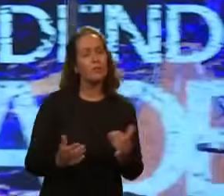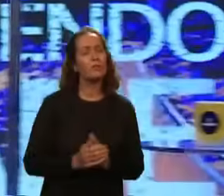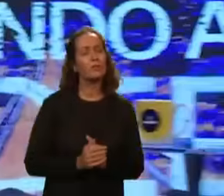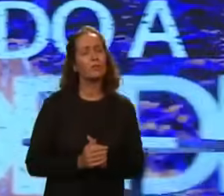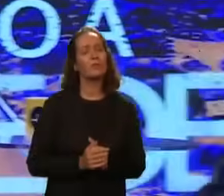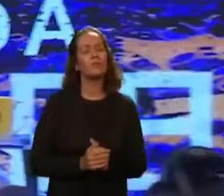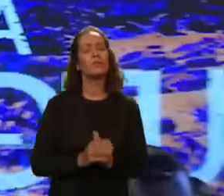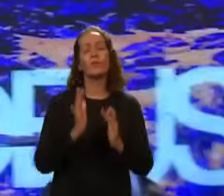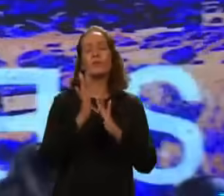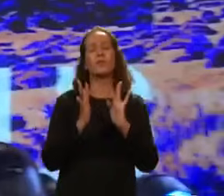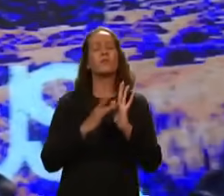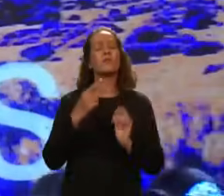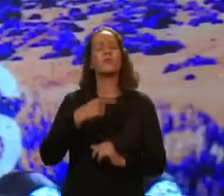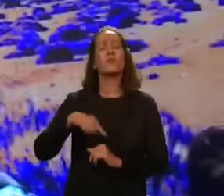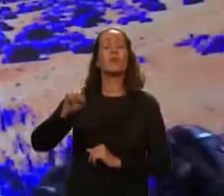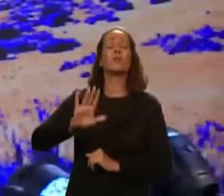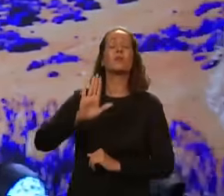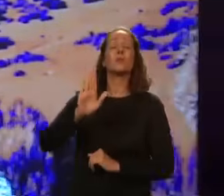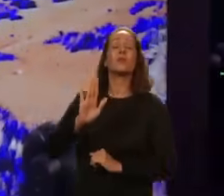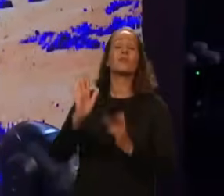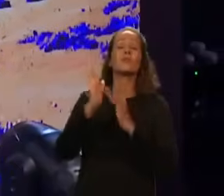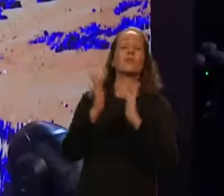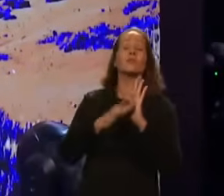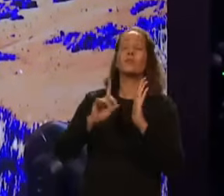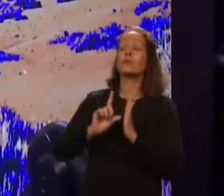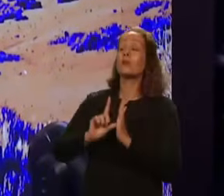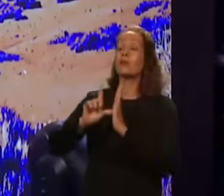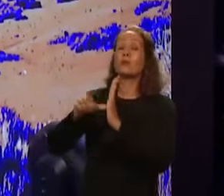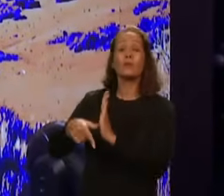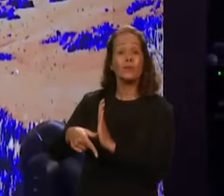Jesus foi lá, só que ele chegou atrasado.